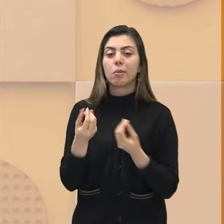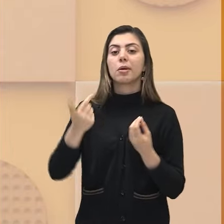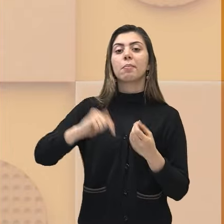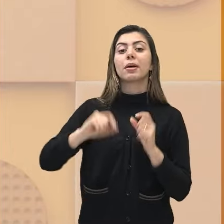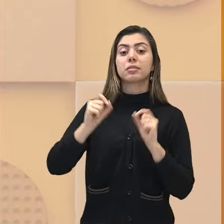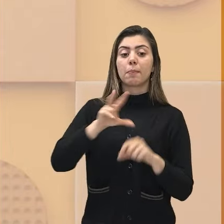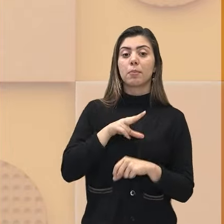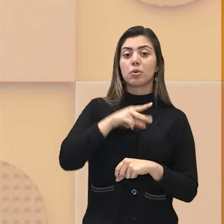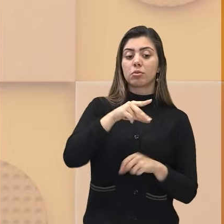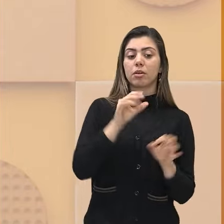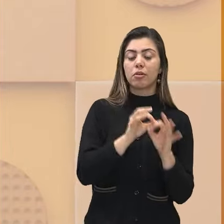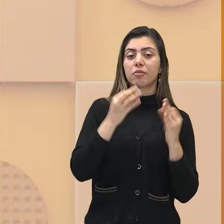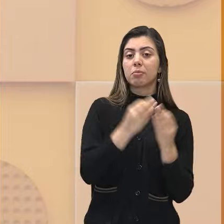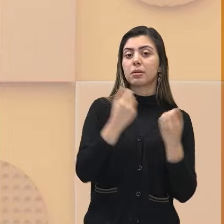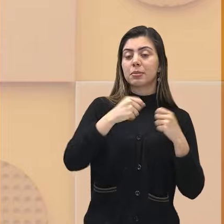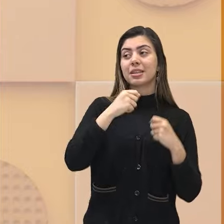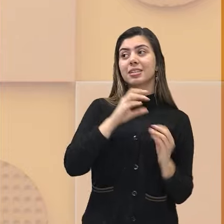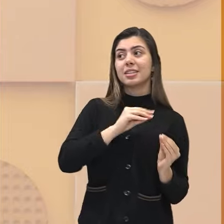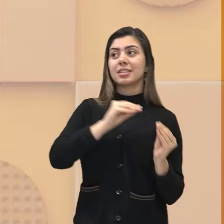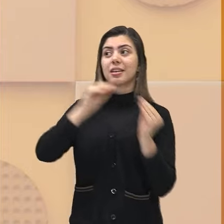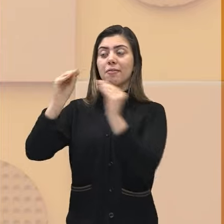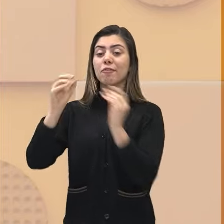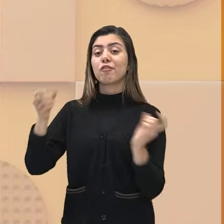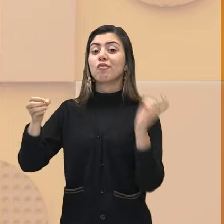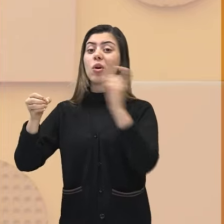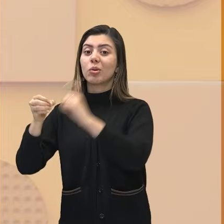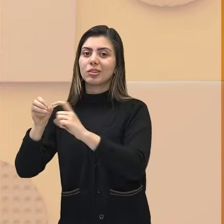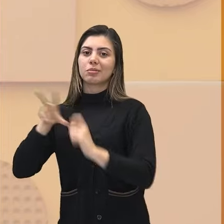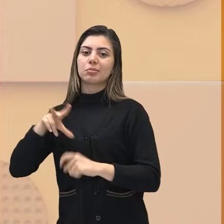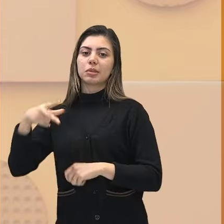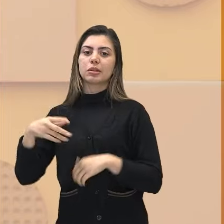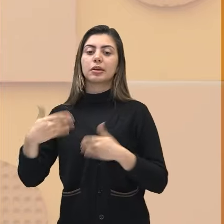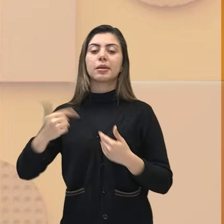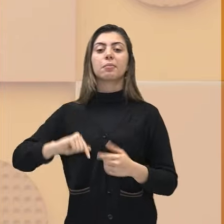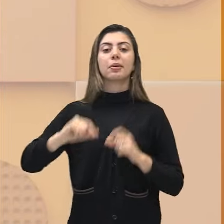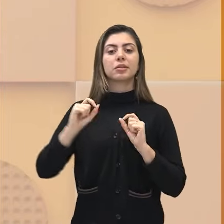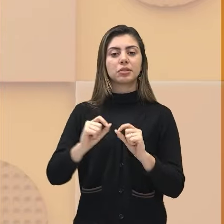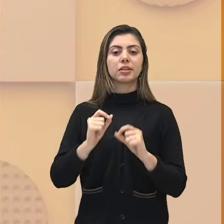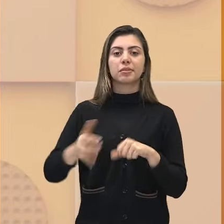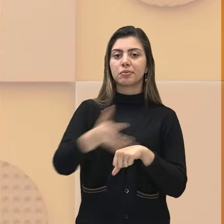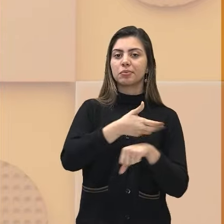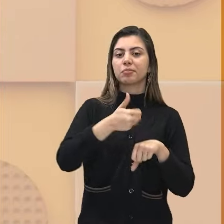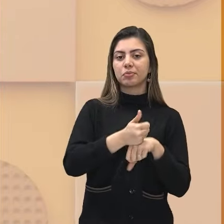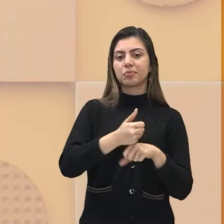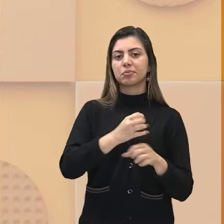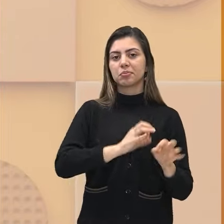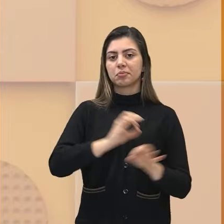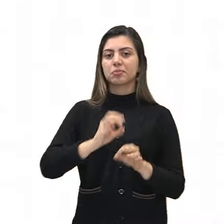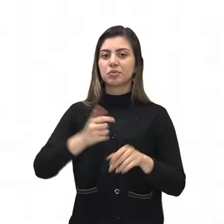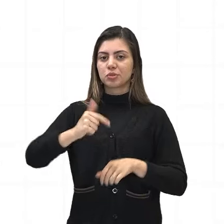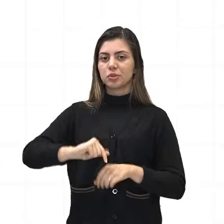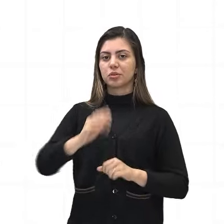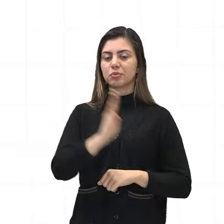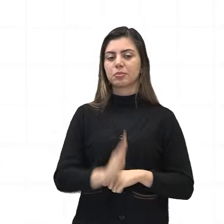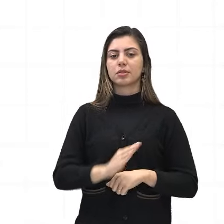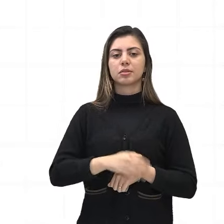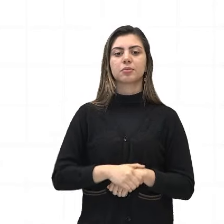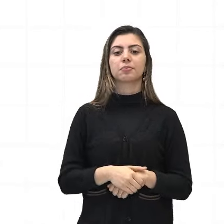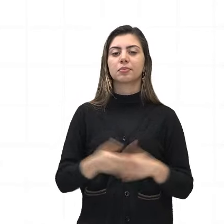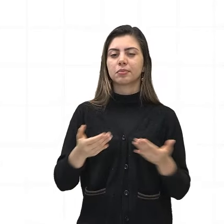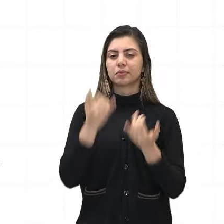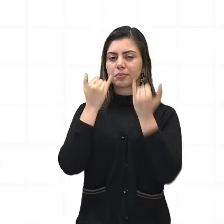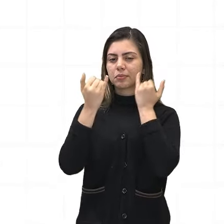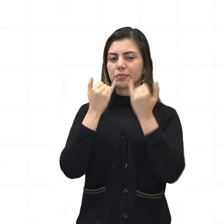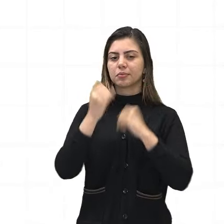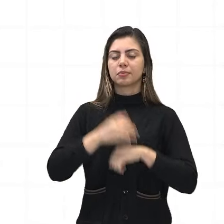para Portugal e o processo de recolonização do Brasil. Ok? Então vamos ver algumas informações a